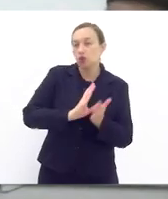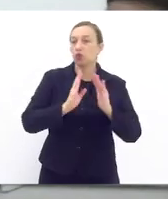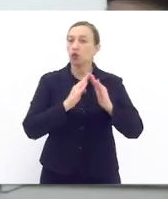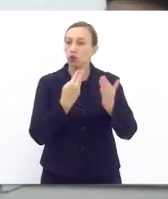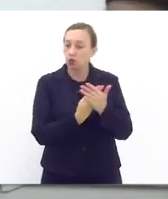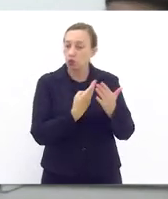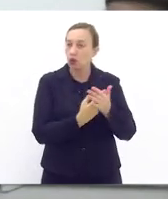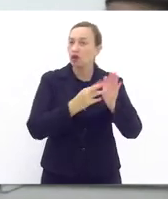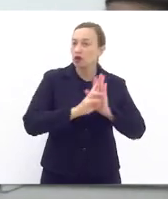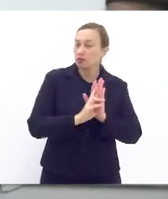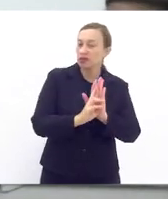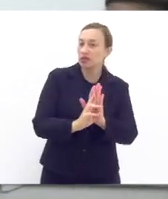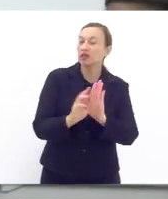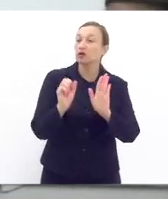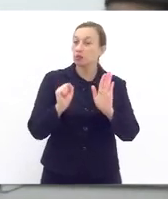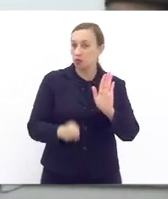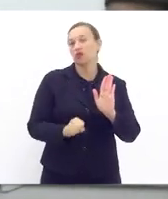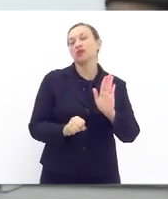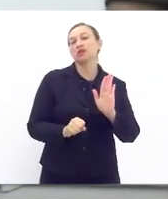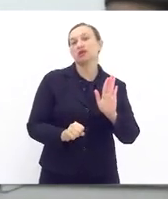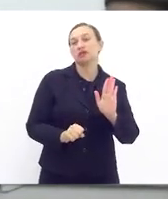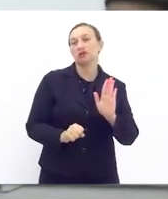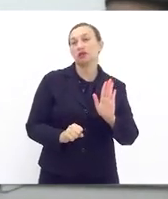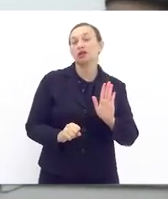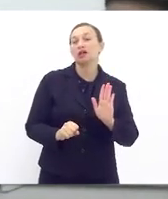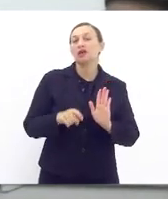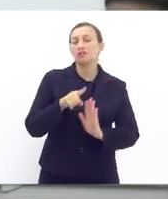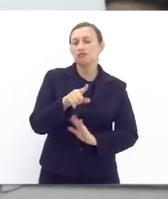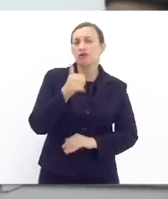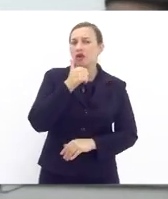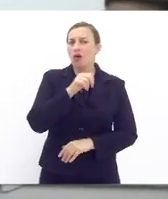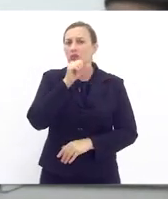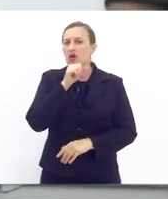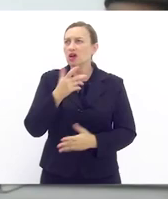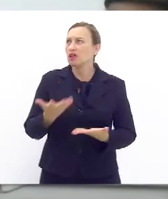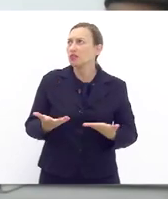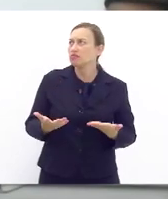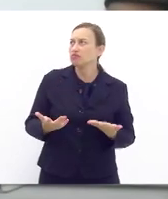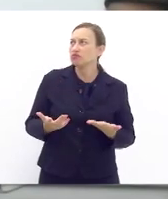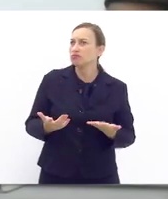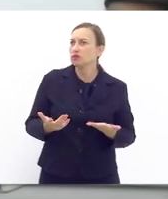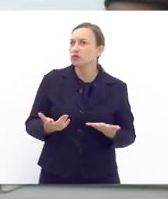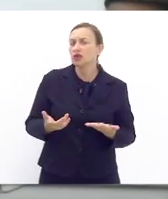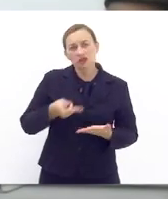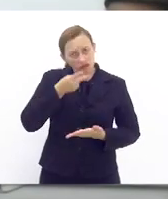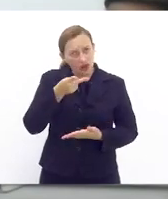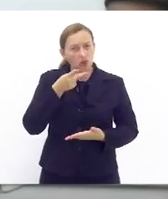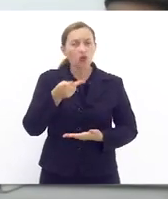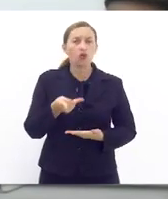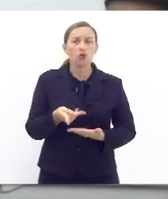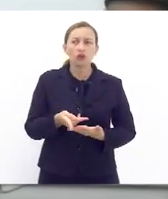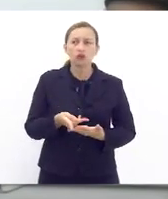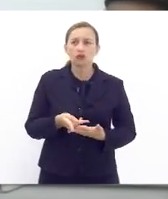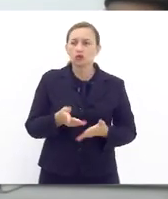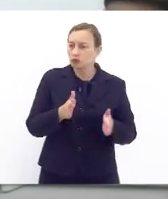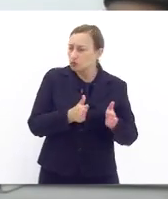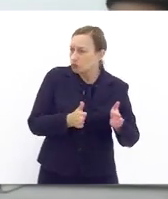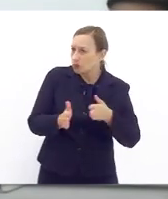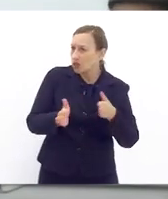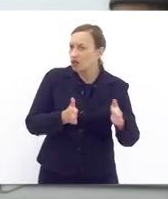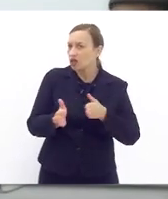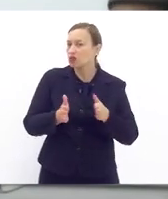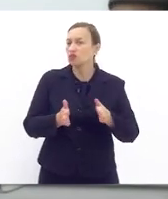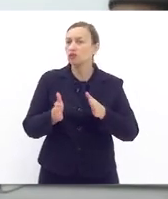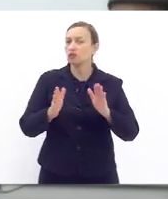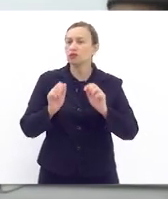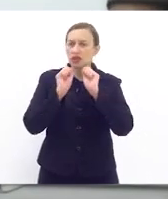ter uma representatividade efetiva e essa mãe ela é destacou durante esse